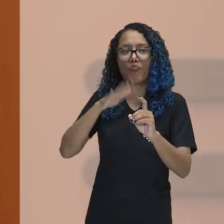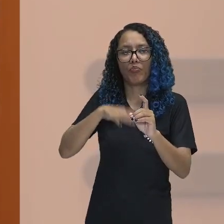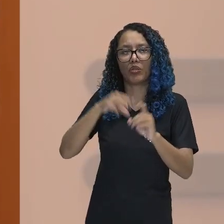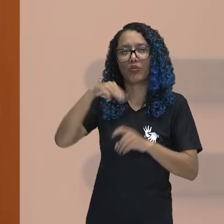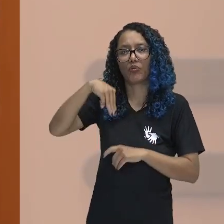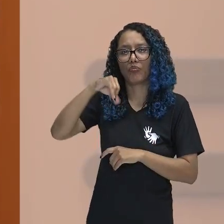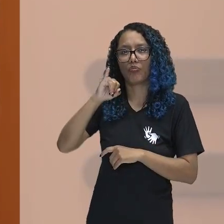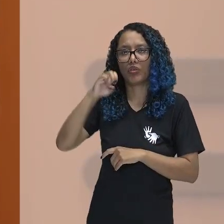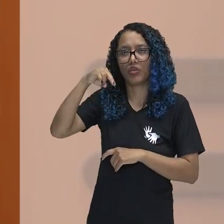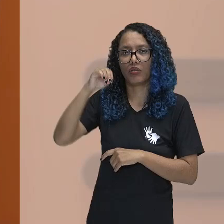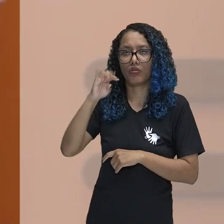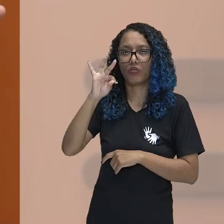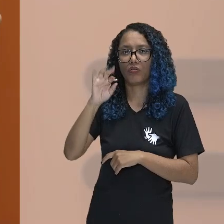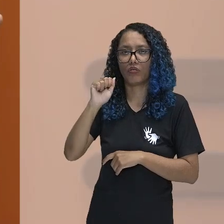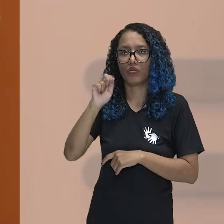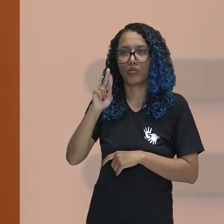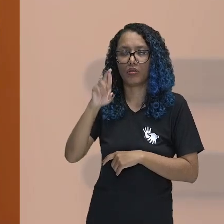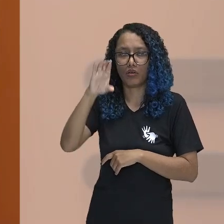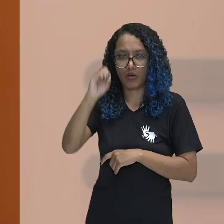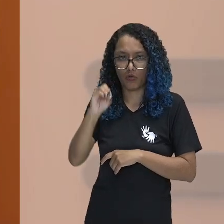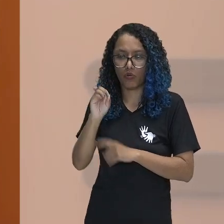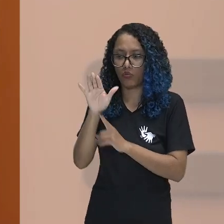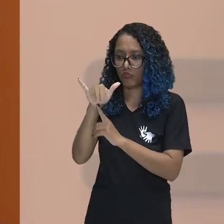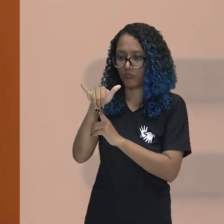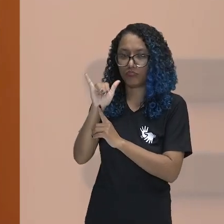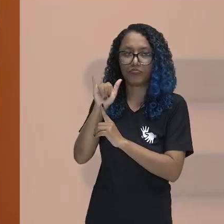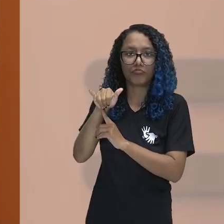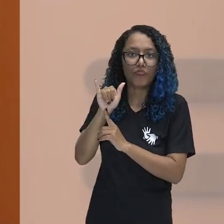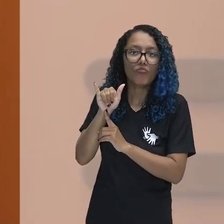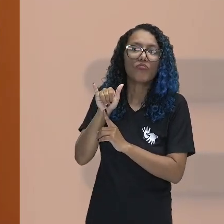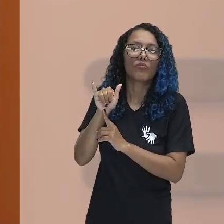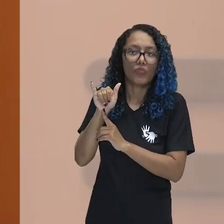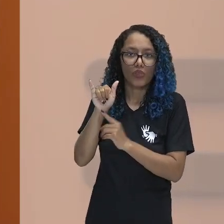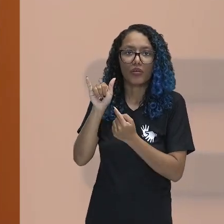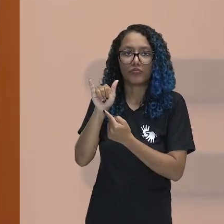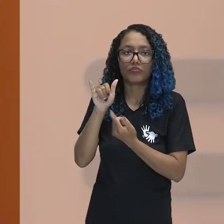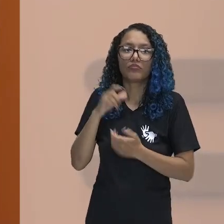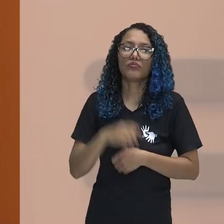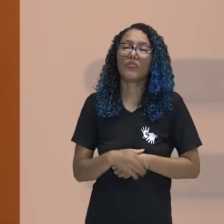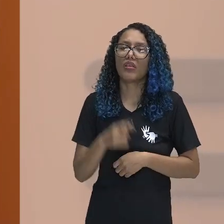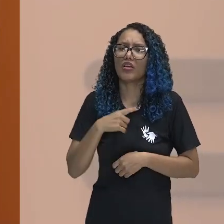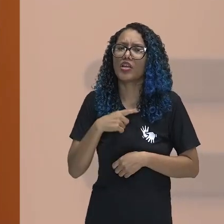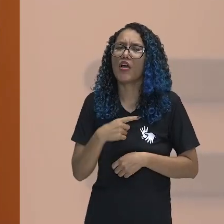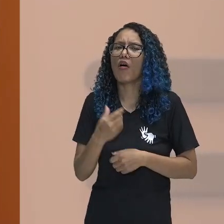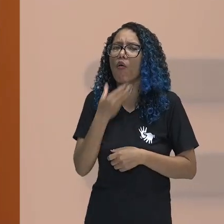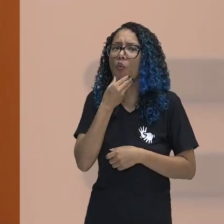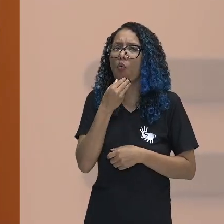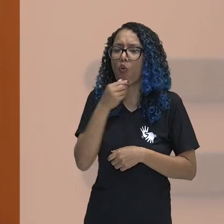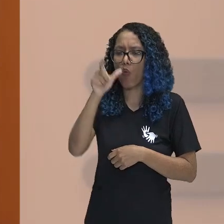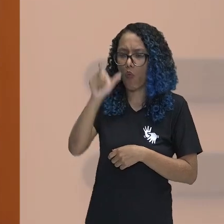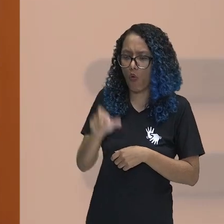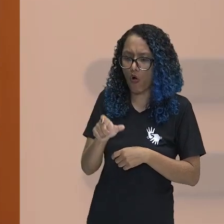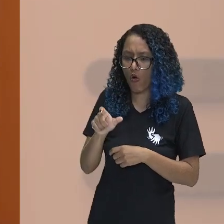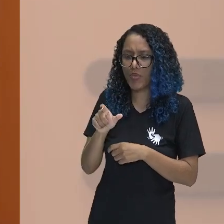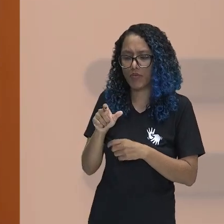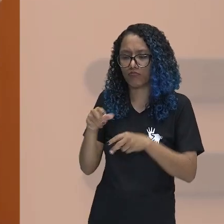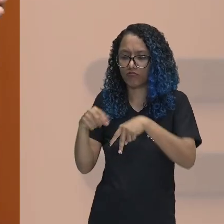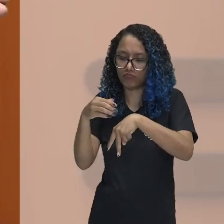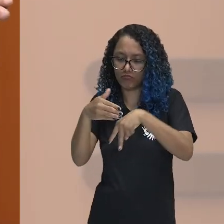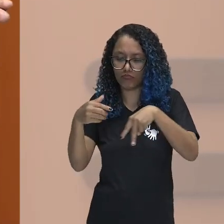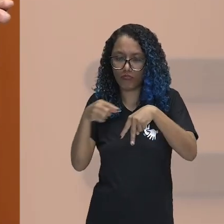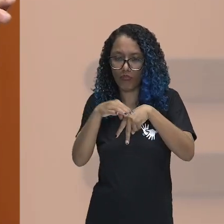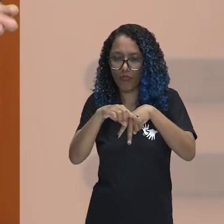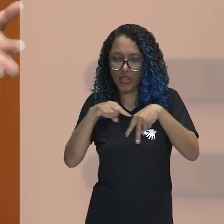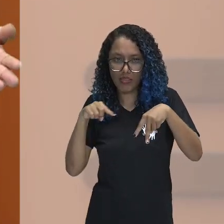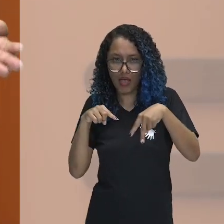figura mitológica que representavam um homem com a cabeça de um touro, a cabeça de um boi. E